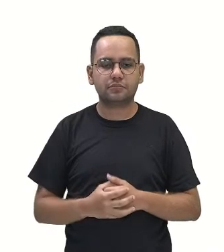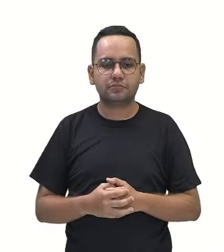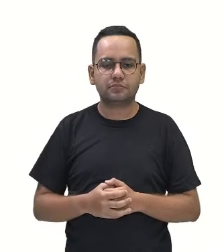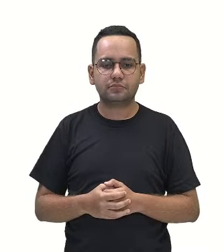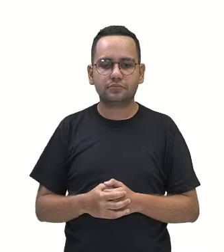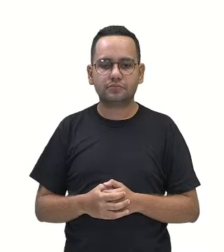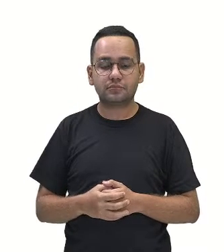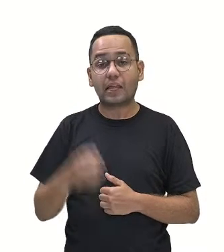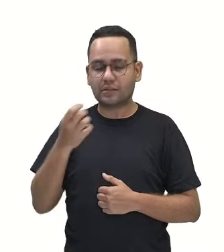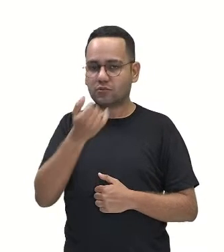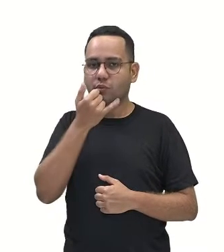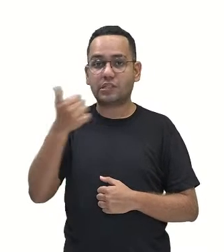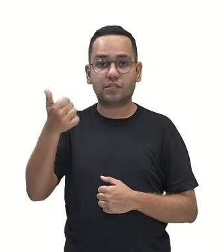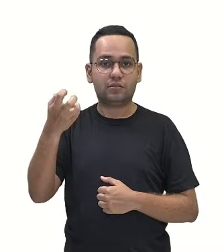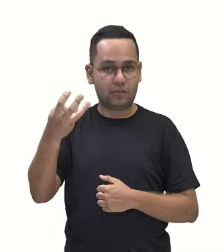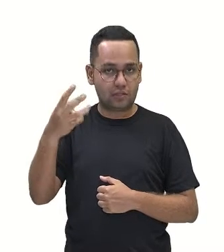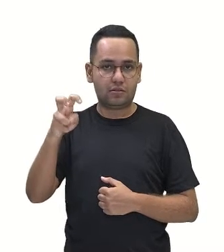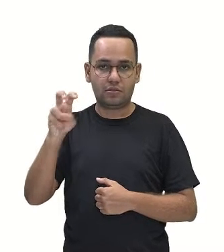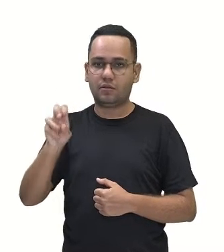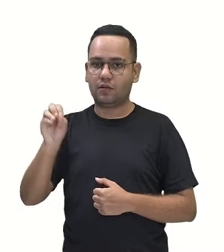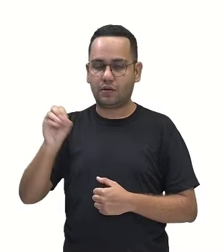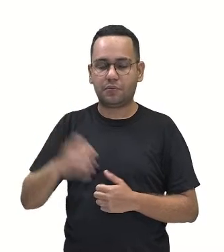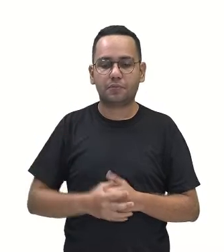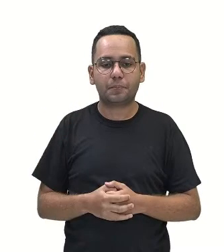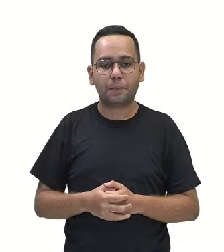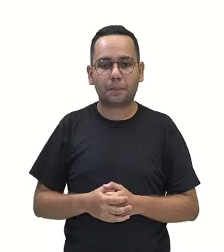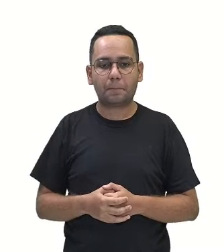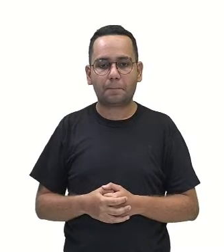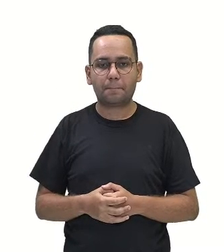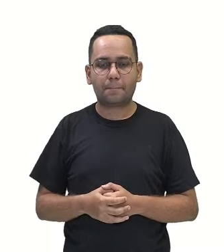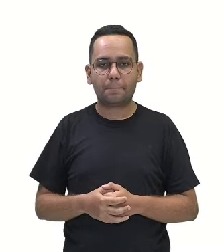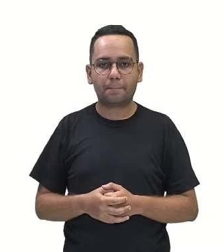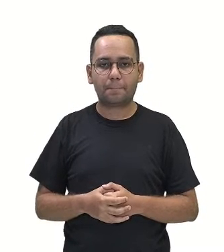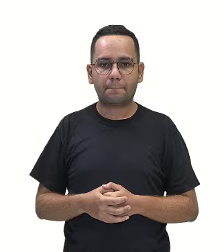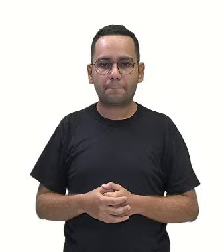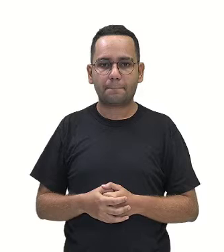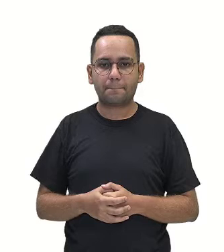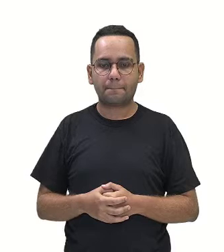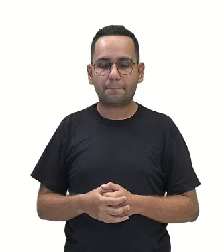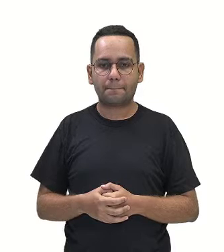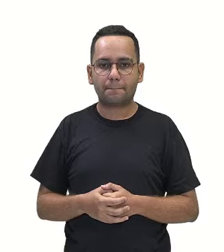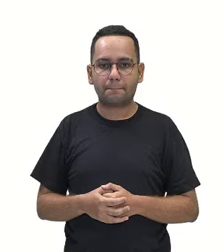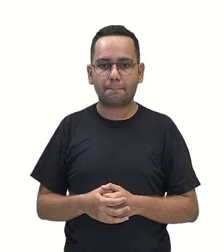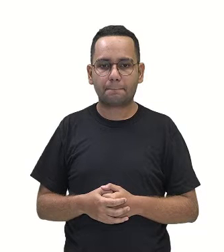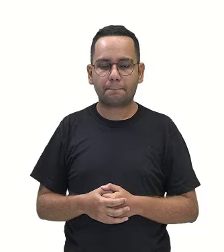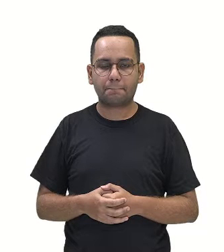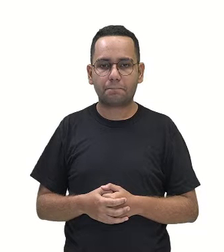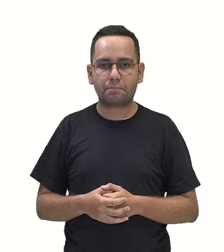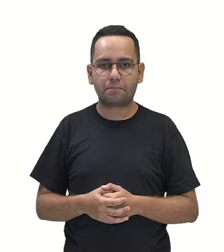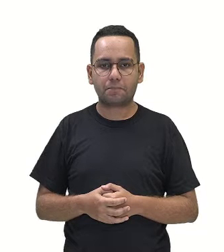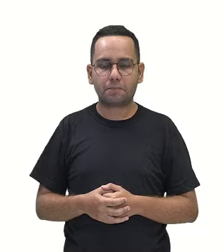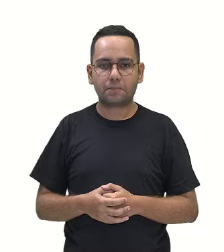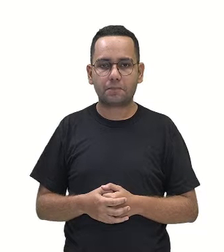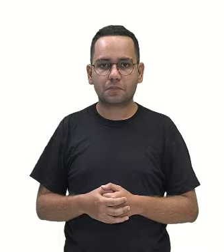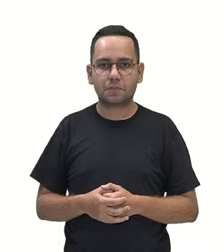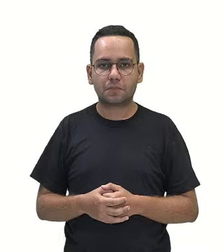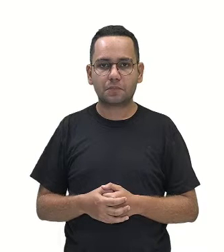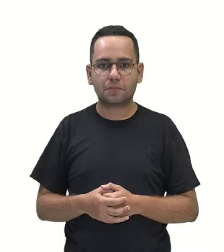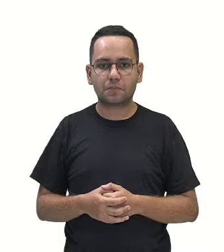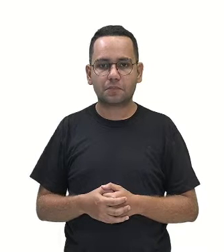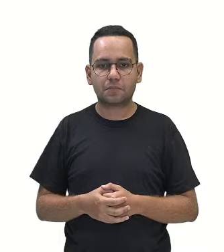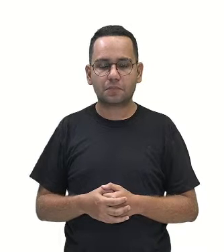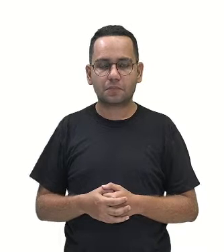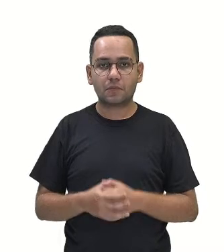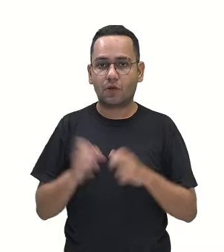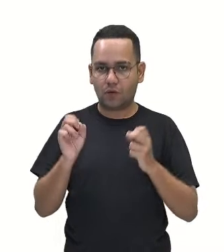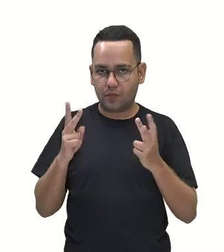essa definição de um polígono regular, agora sim nós iremos trabalhar com a área,